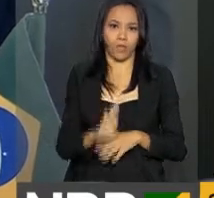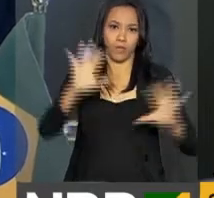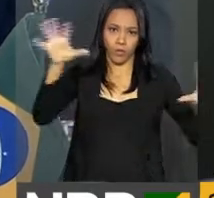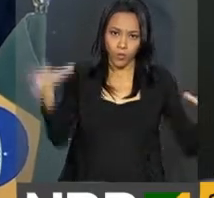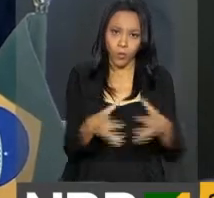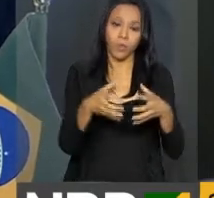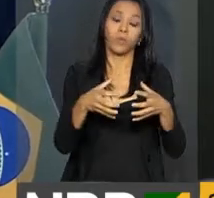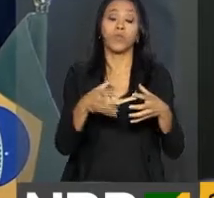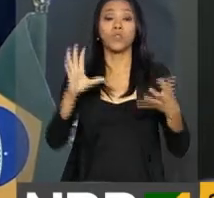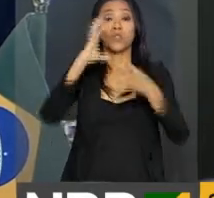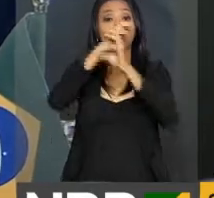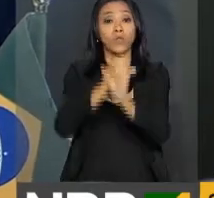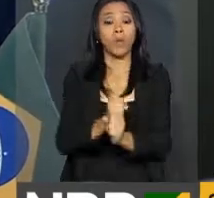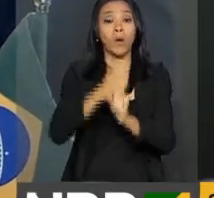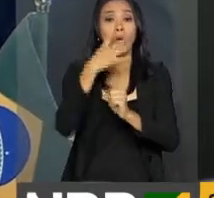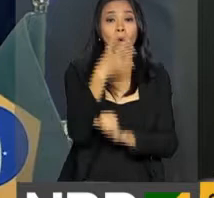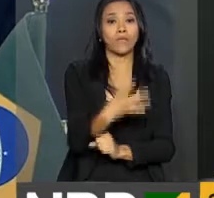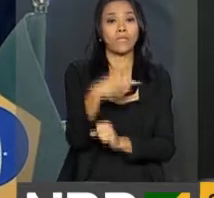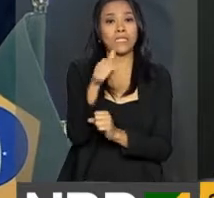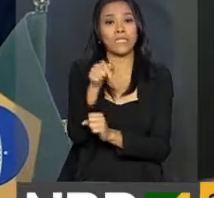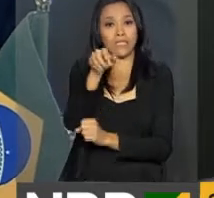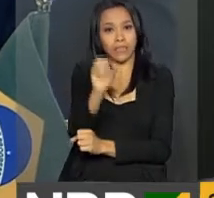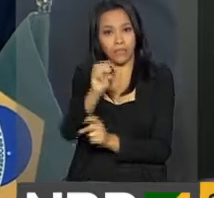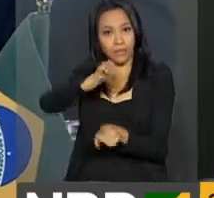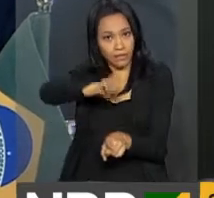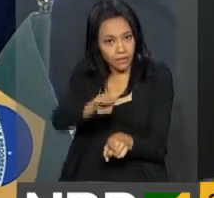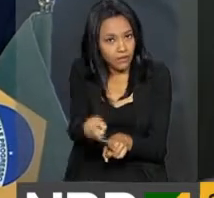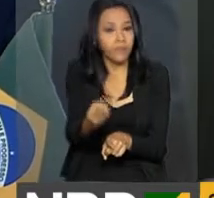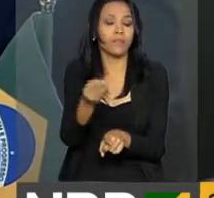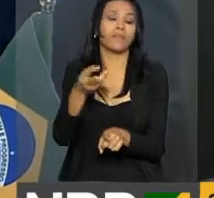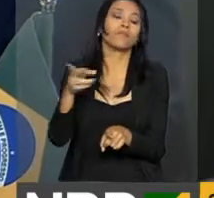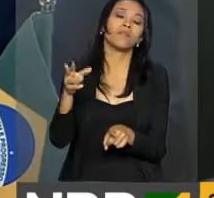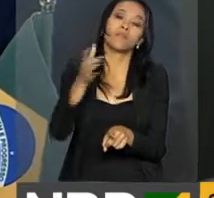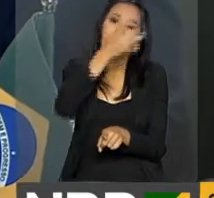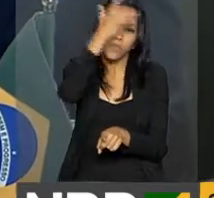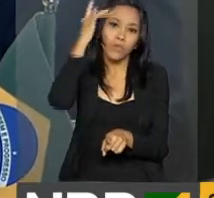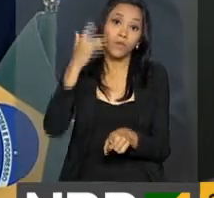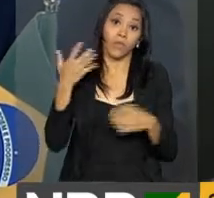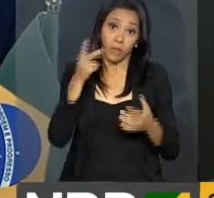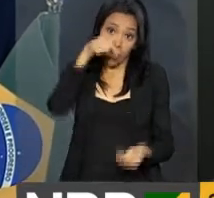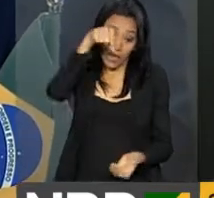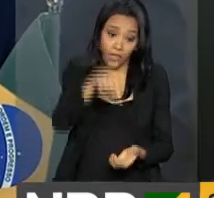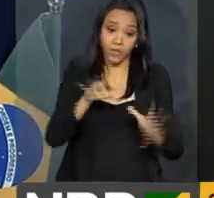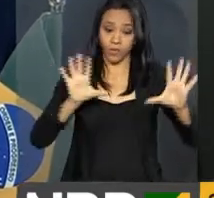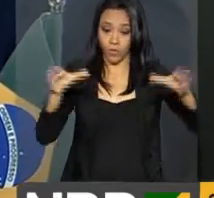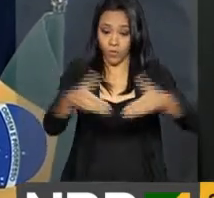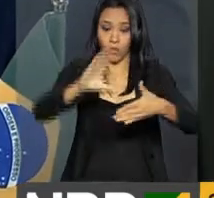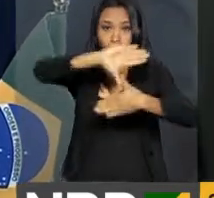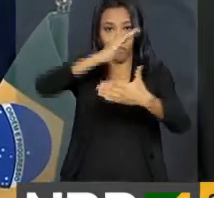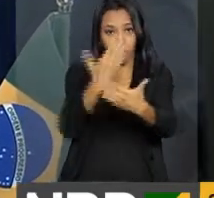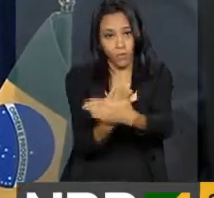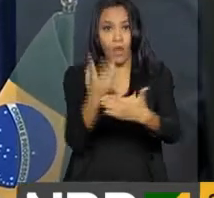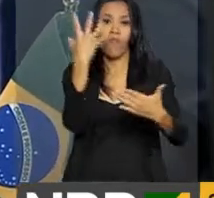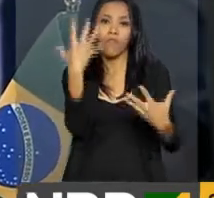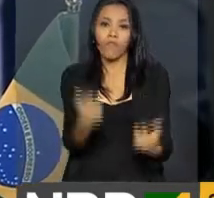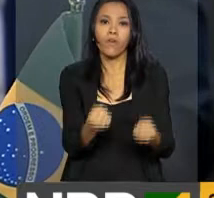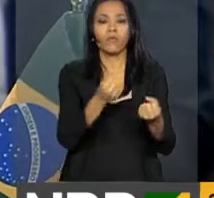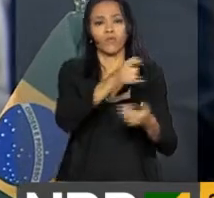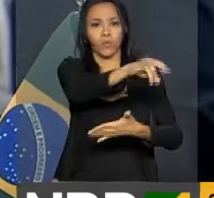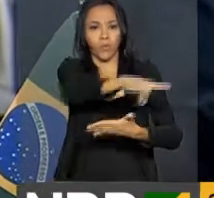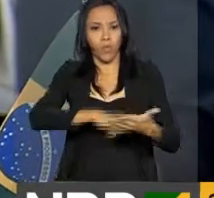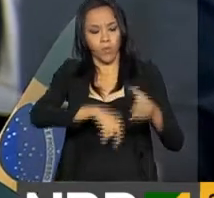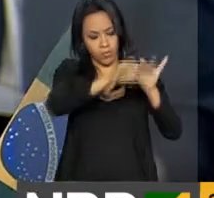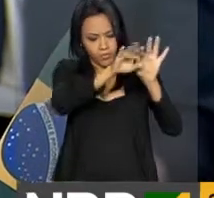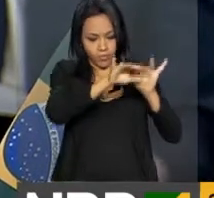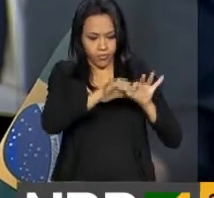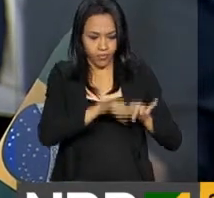470 milhões de pessoas. Nesta cúpula mesmo, adotaremos declaração que